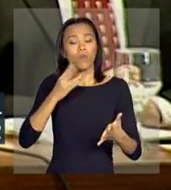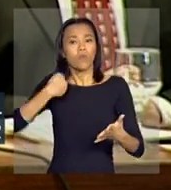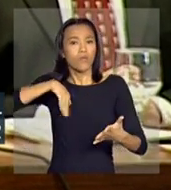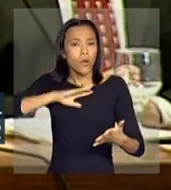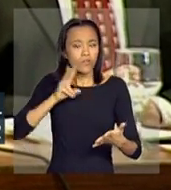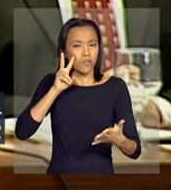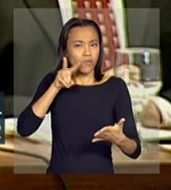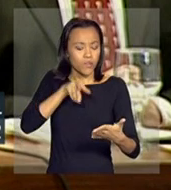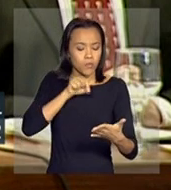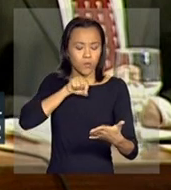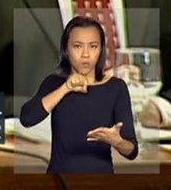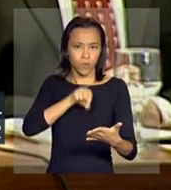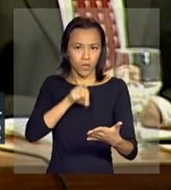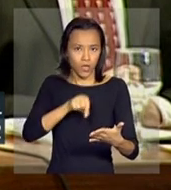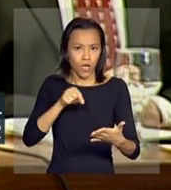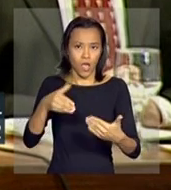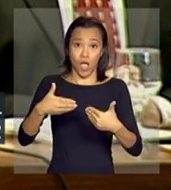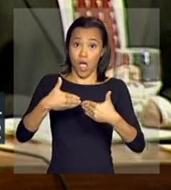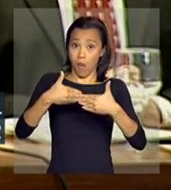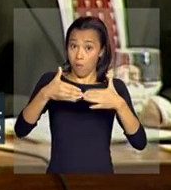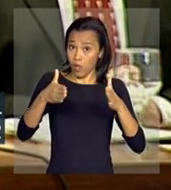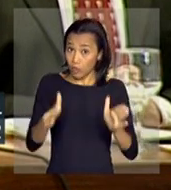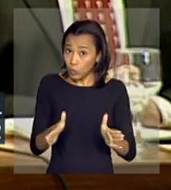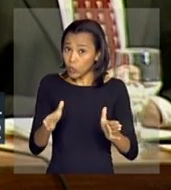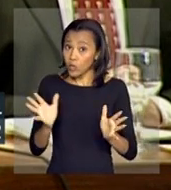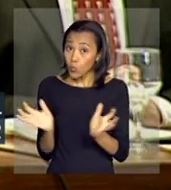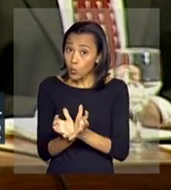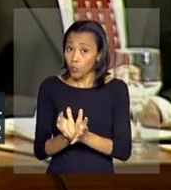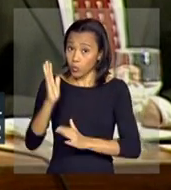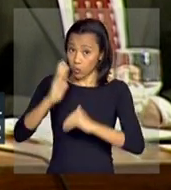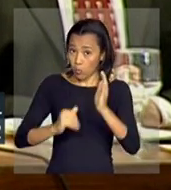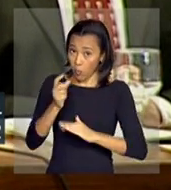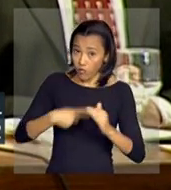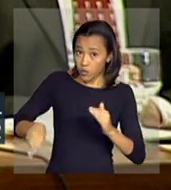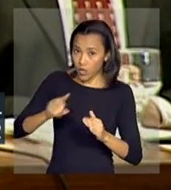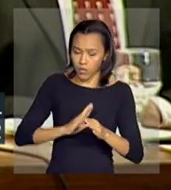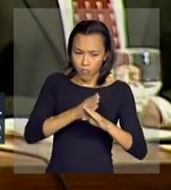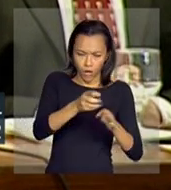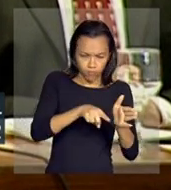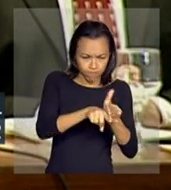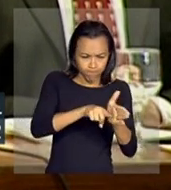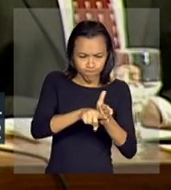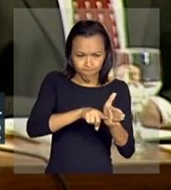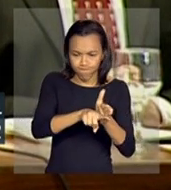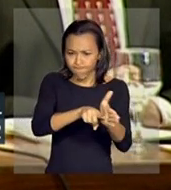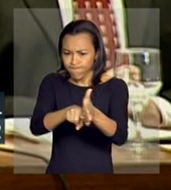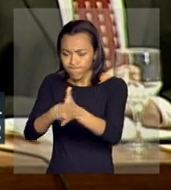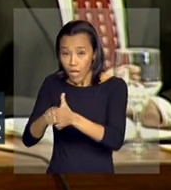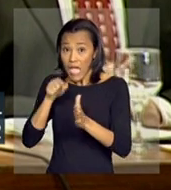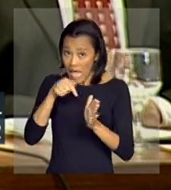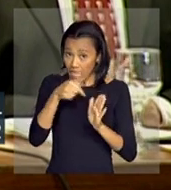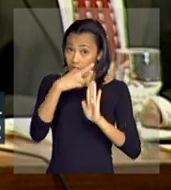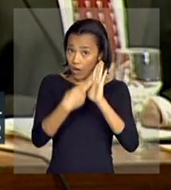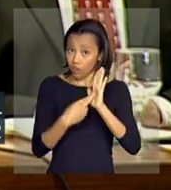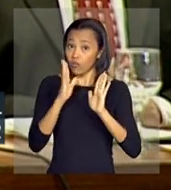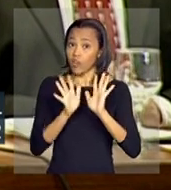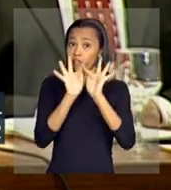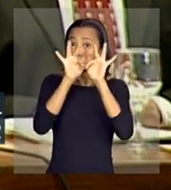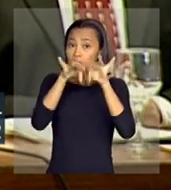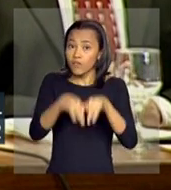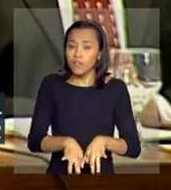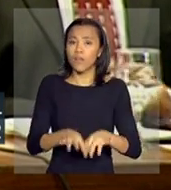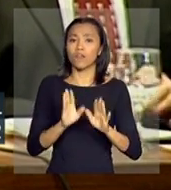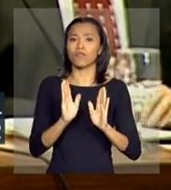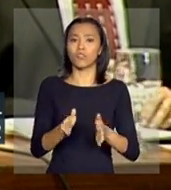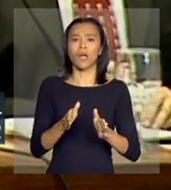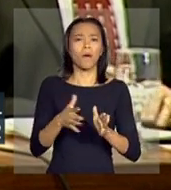à abertura dessas comissões investigativas. Esses relatórios estão sendo finalizados, correspondem